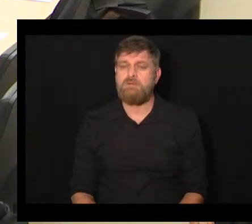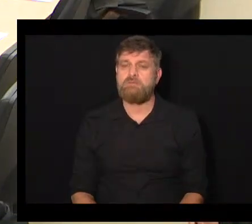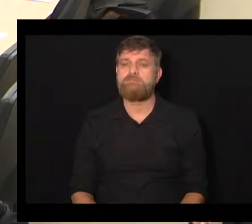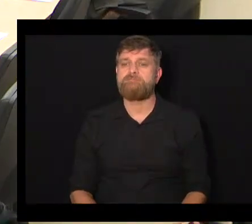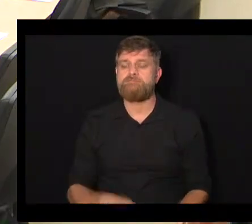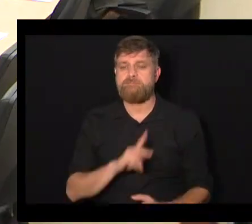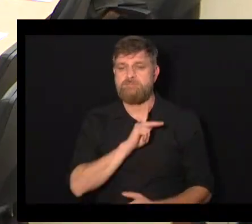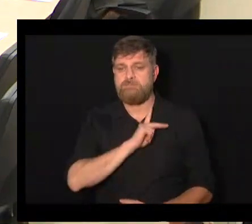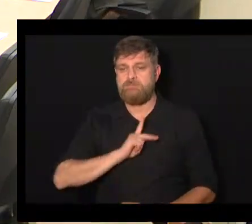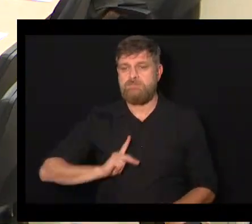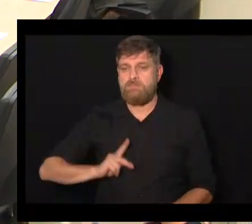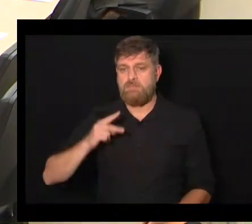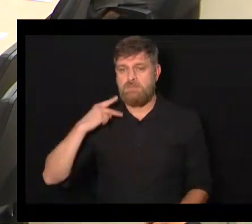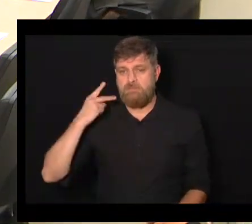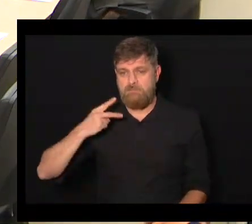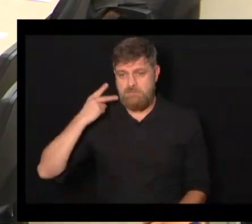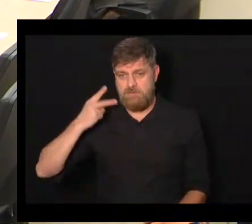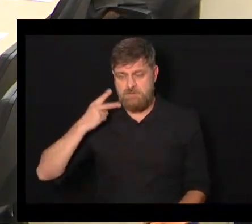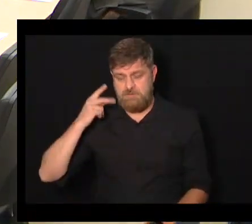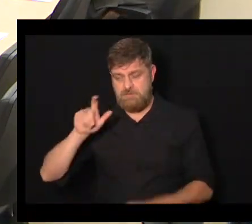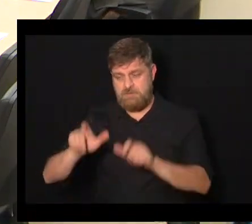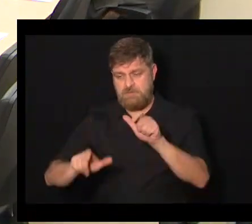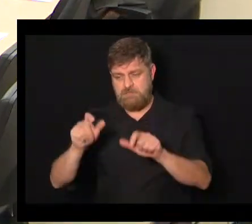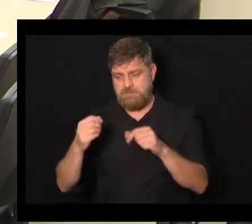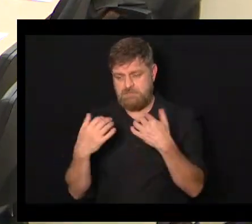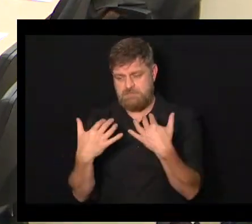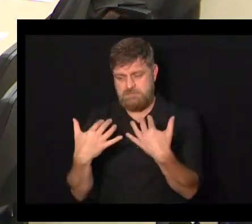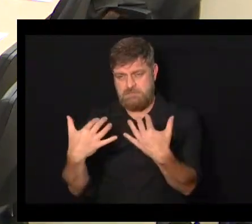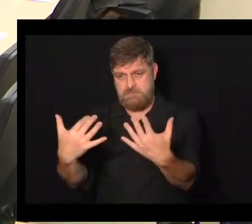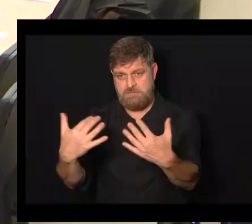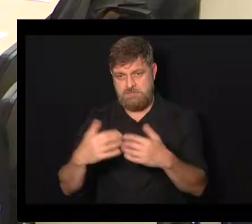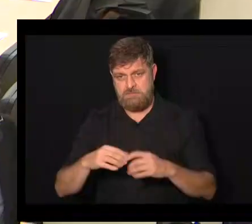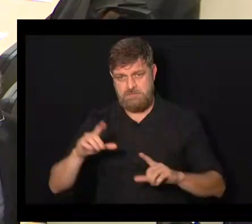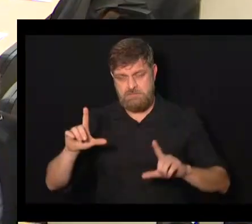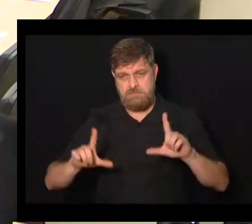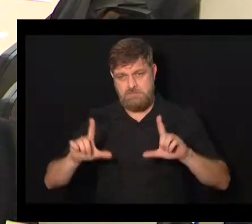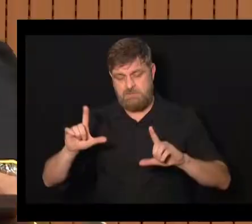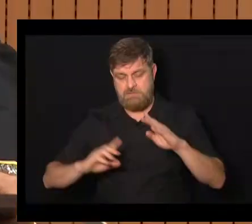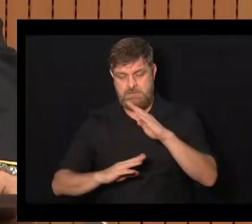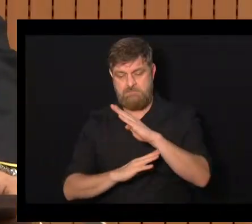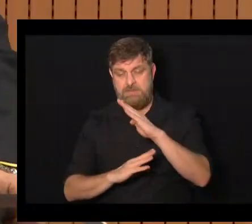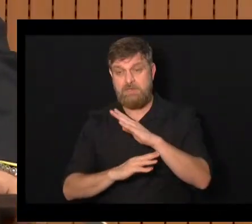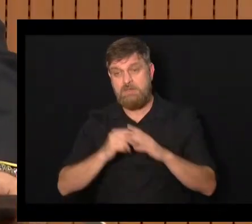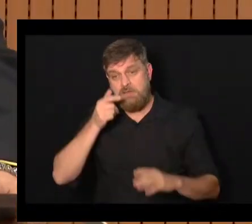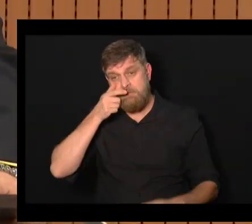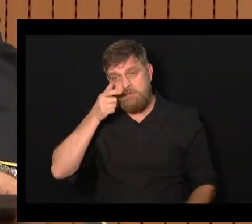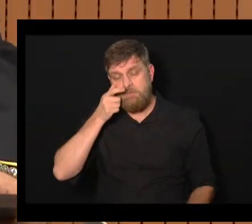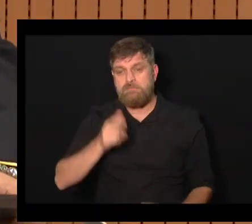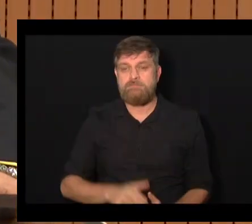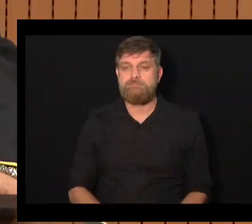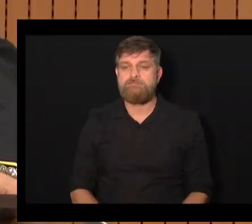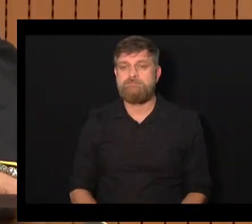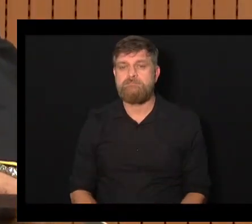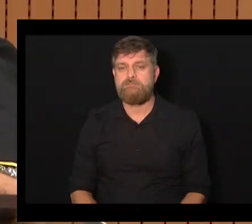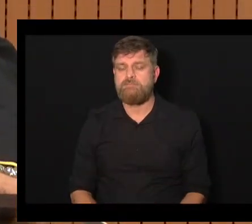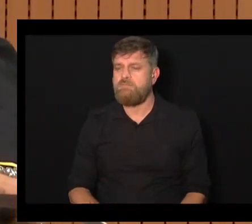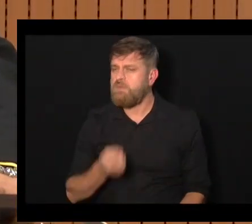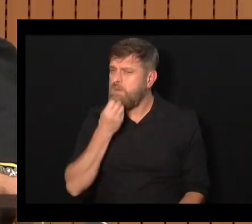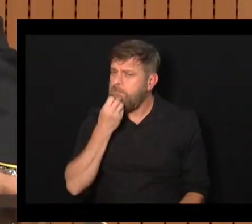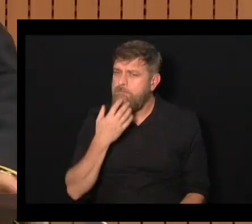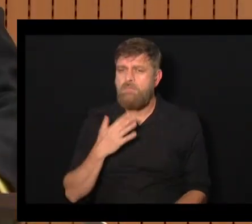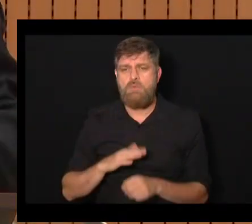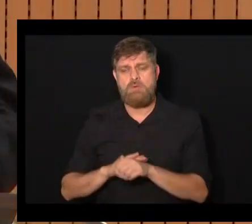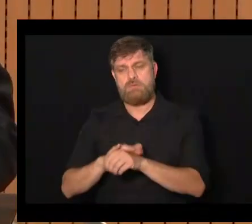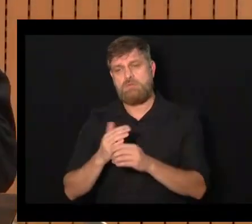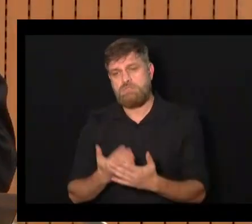Senhor presidente, senhores vereadores, público presente, telespectadores da TV Câmara, muito boa noite